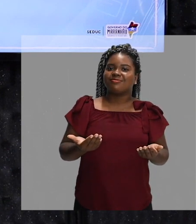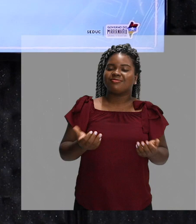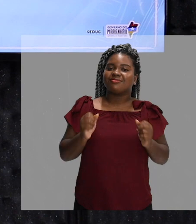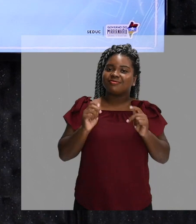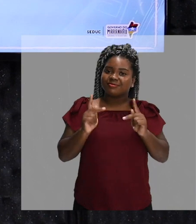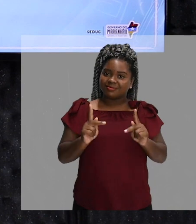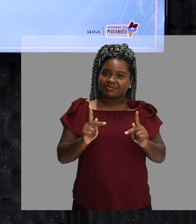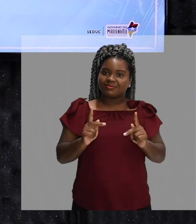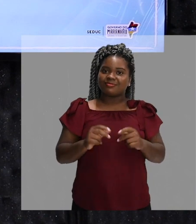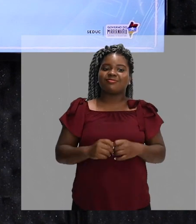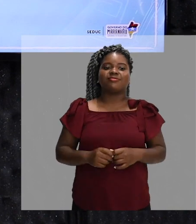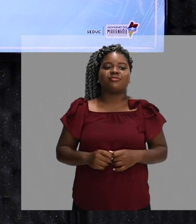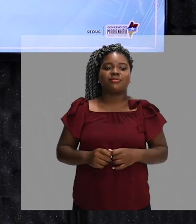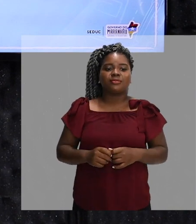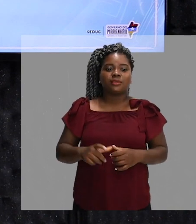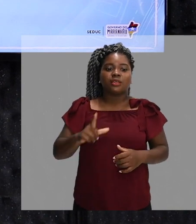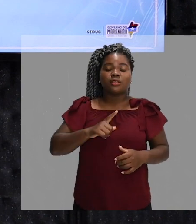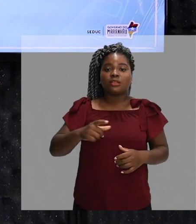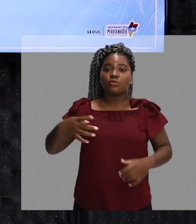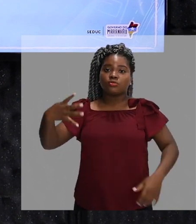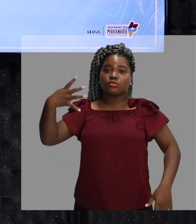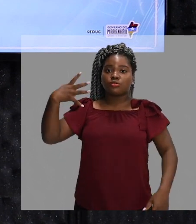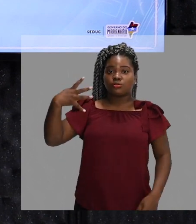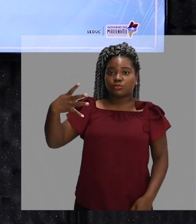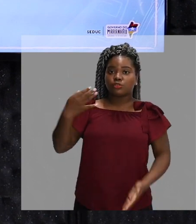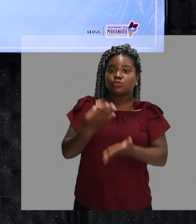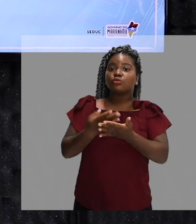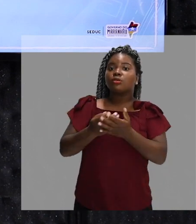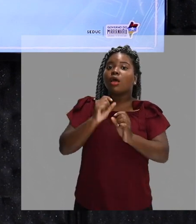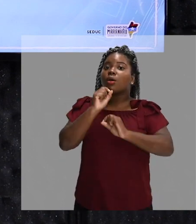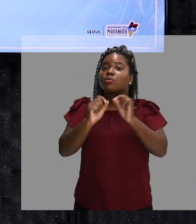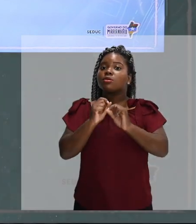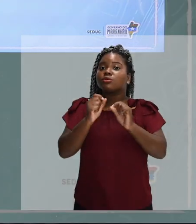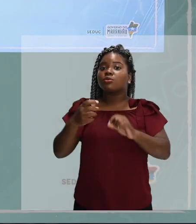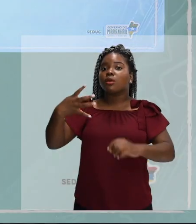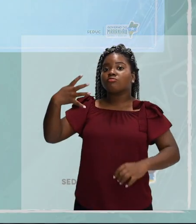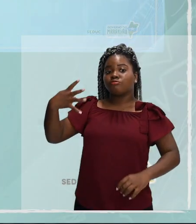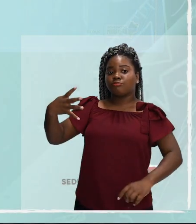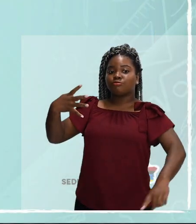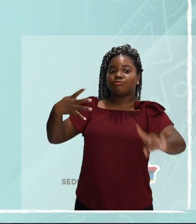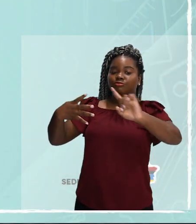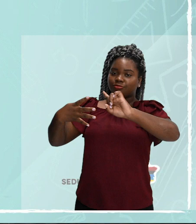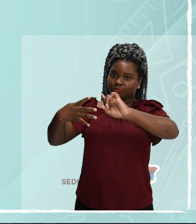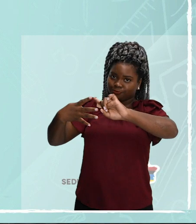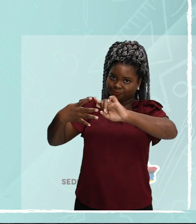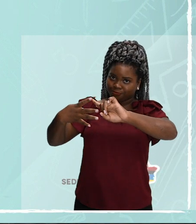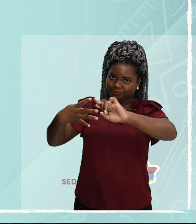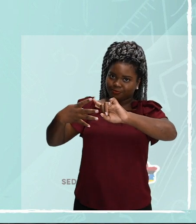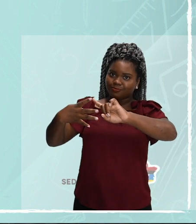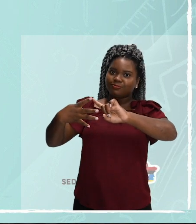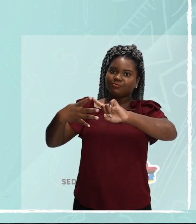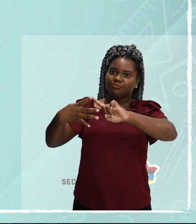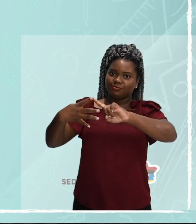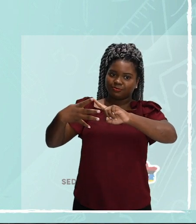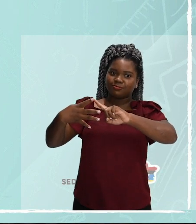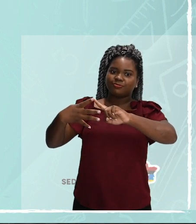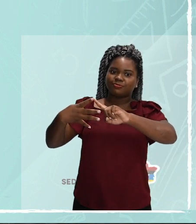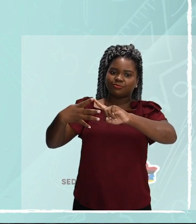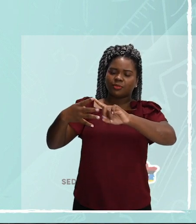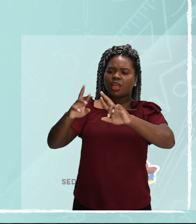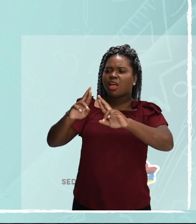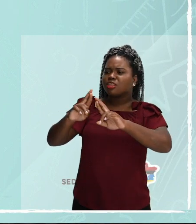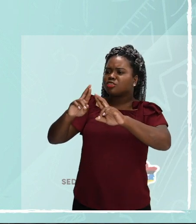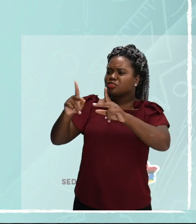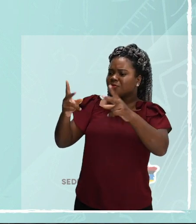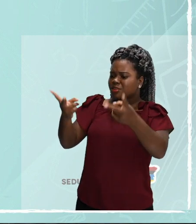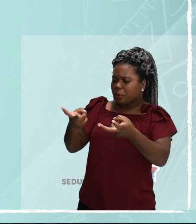geográfico. Na aula de hoje estudaremos os seguintes tópicos: diferentes olhares sobre o mundo, as